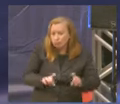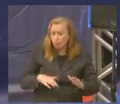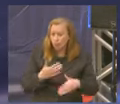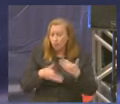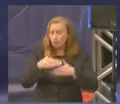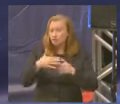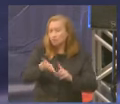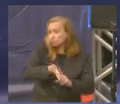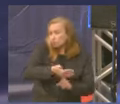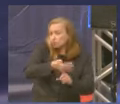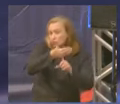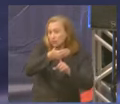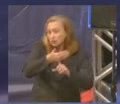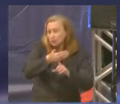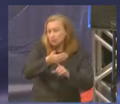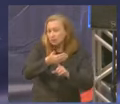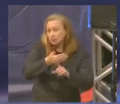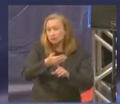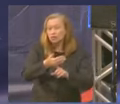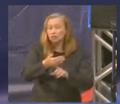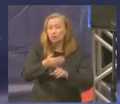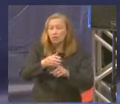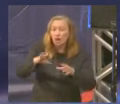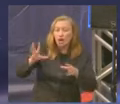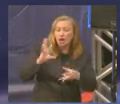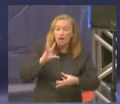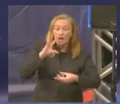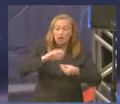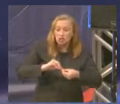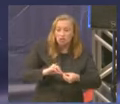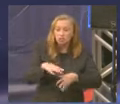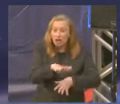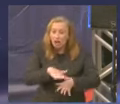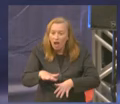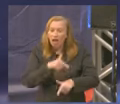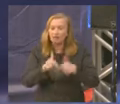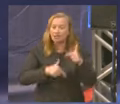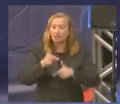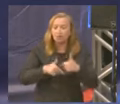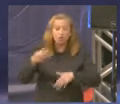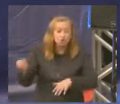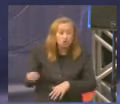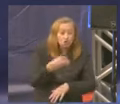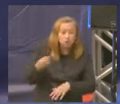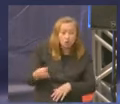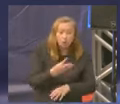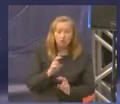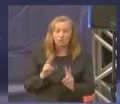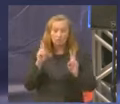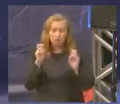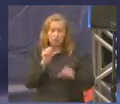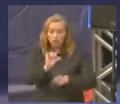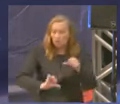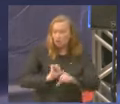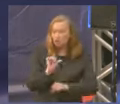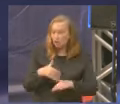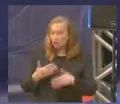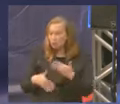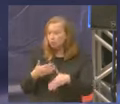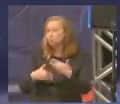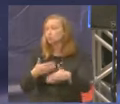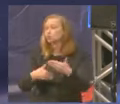das tecnologias estão redefinindo o ambiente de trabalho, trazendo inovações que transformam